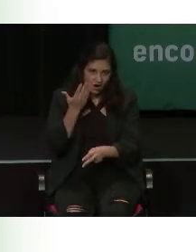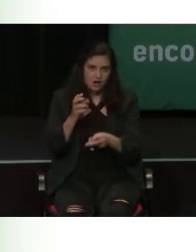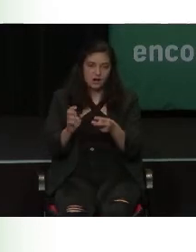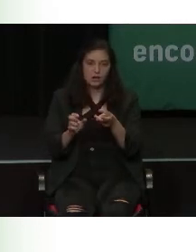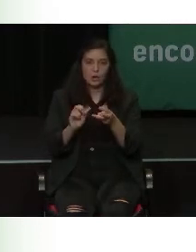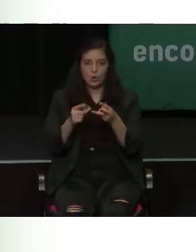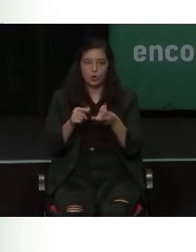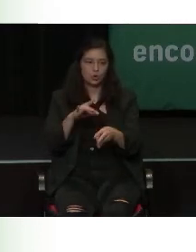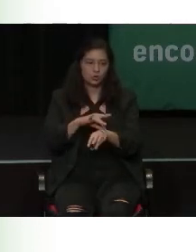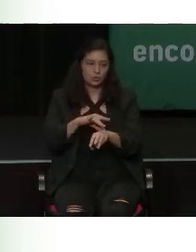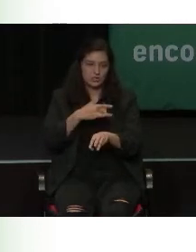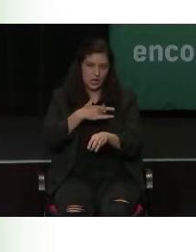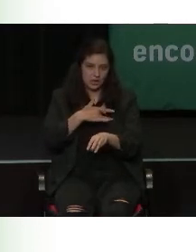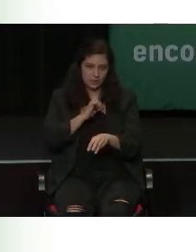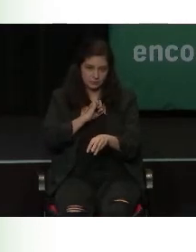doença cardíaca.